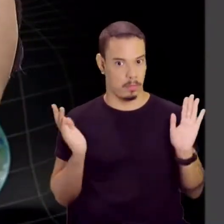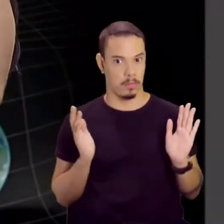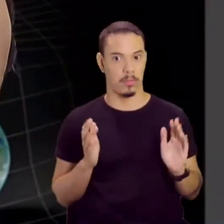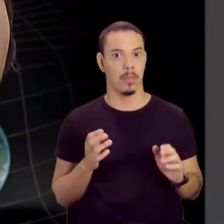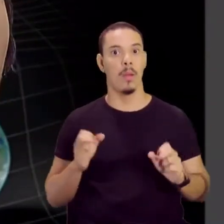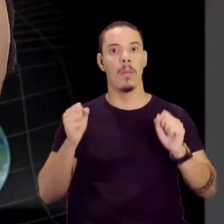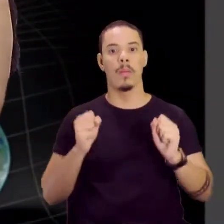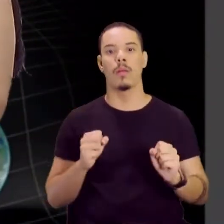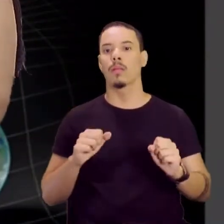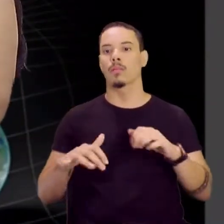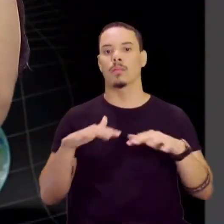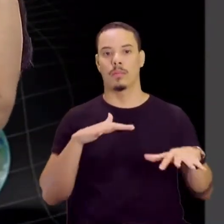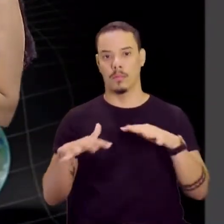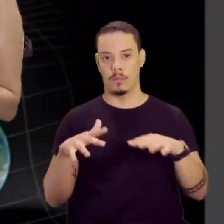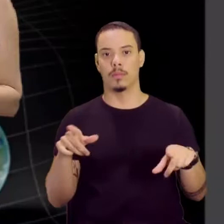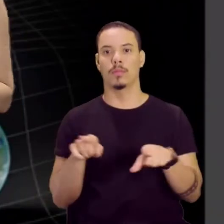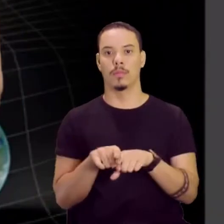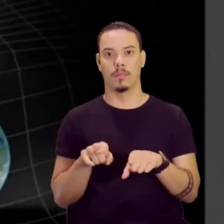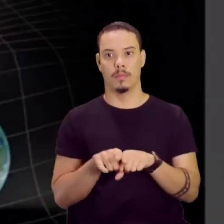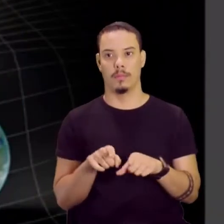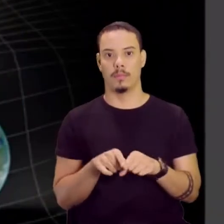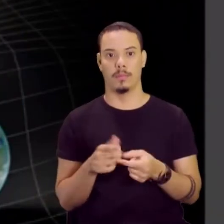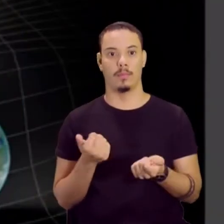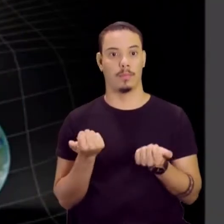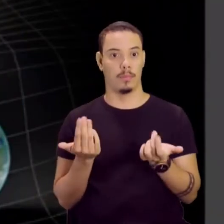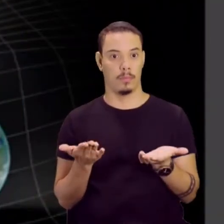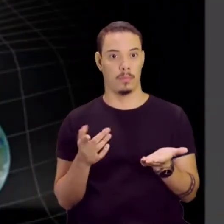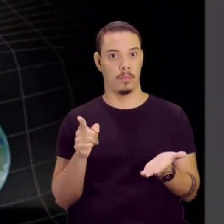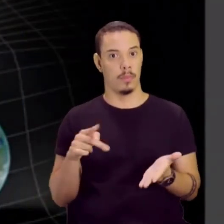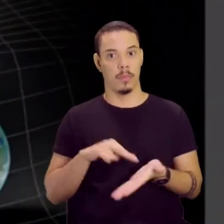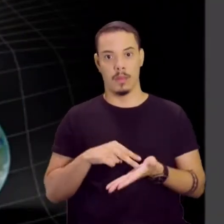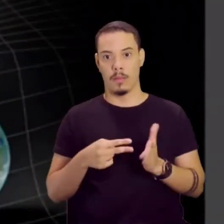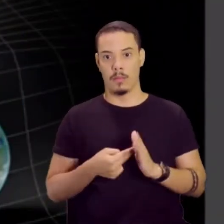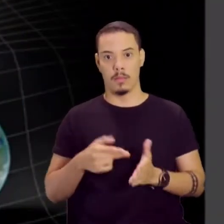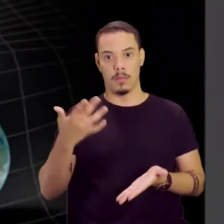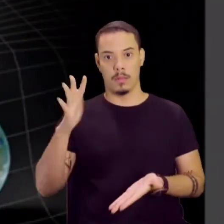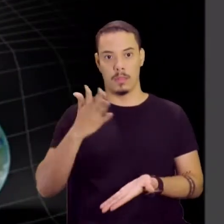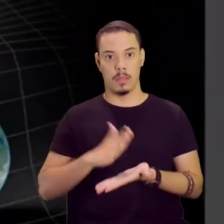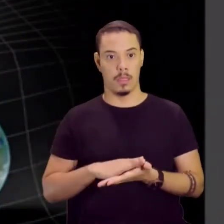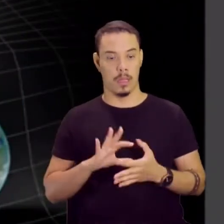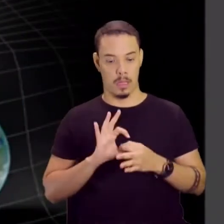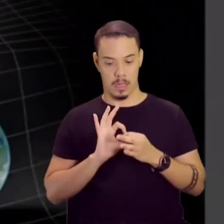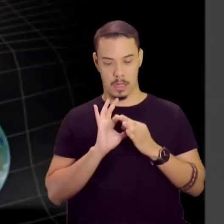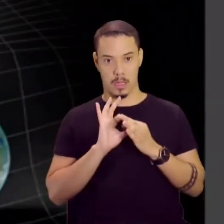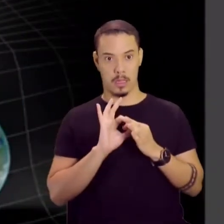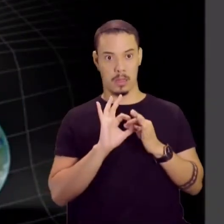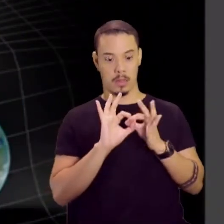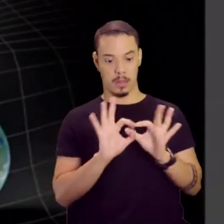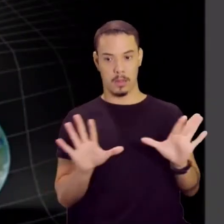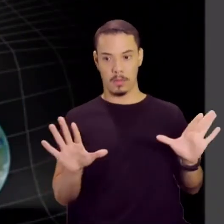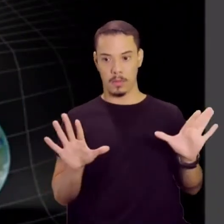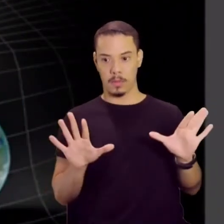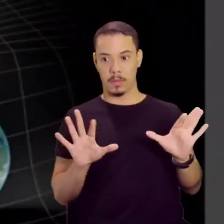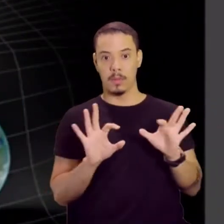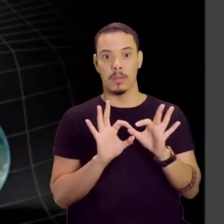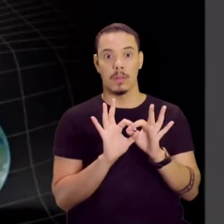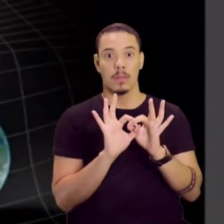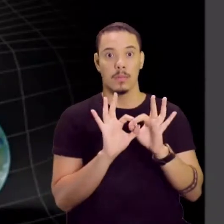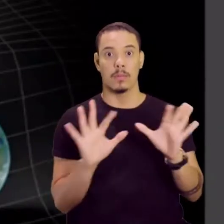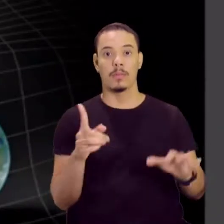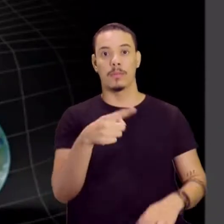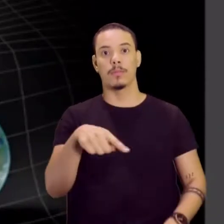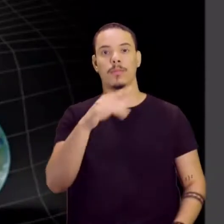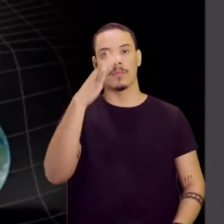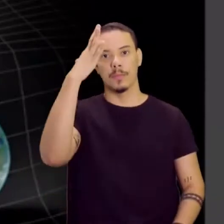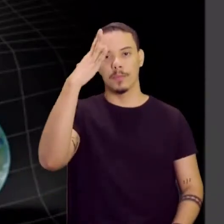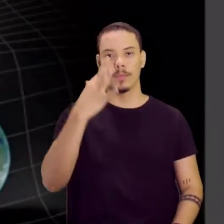dar um movimento aqui, não posso? Pode sim. Nós chamamos de queda livre, né? Livre, quando a gente fala de queda livre, pessoal, vocês vão entender o